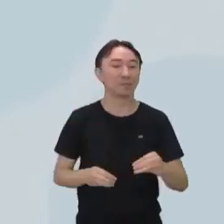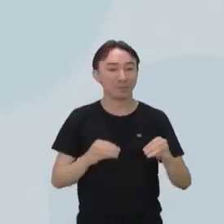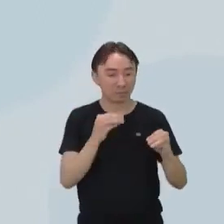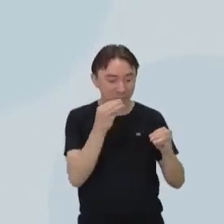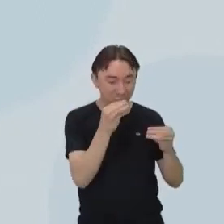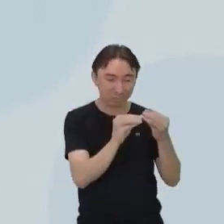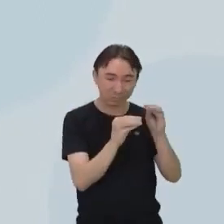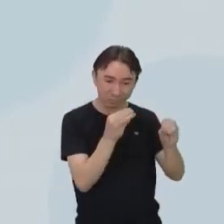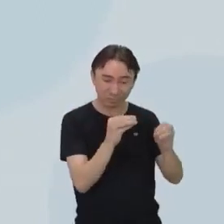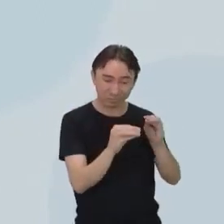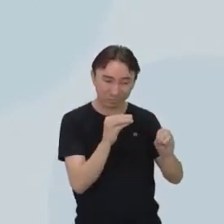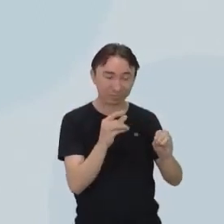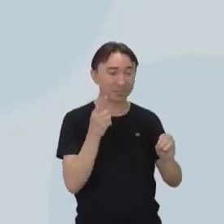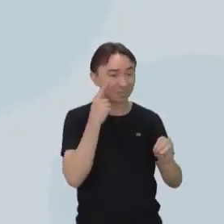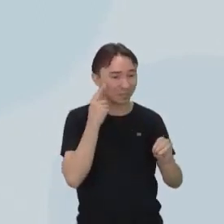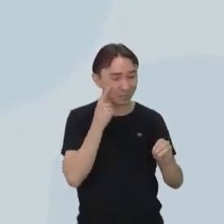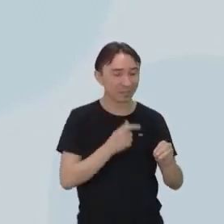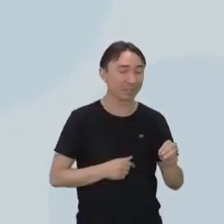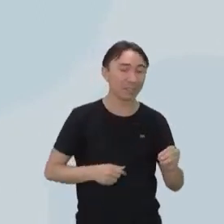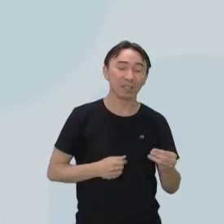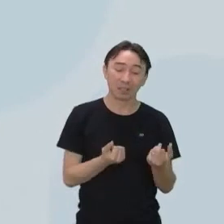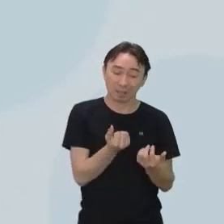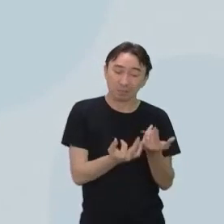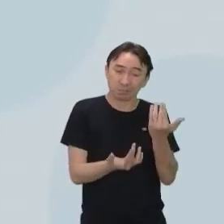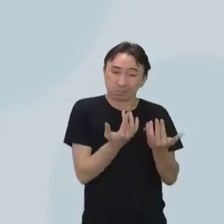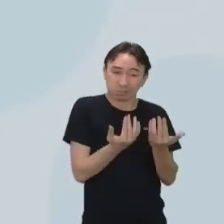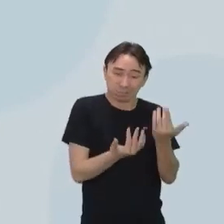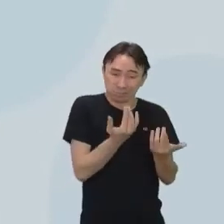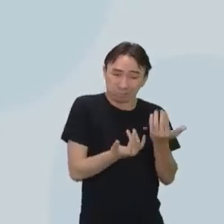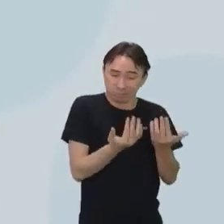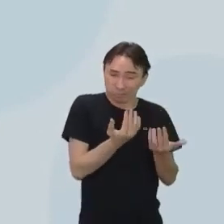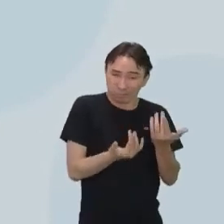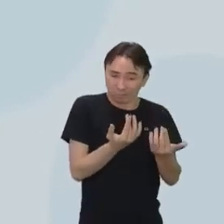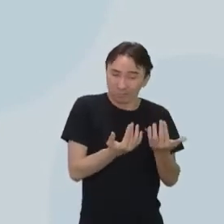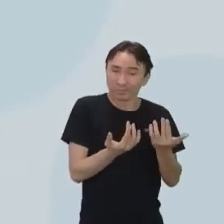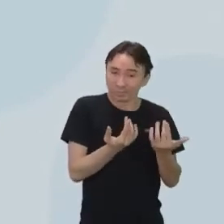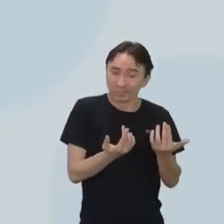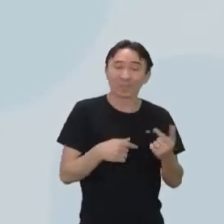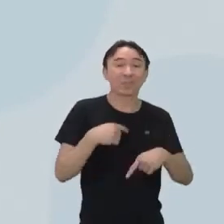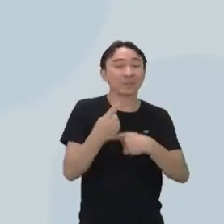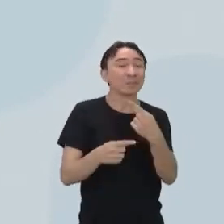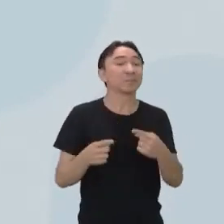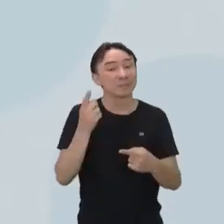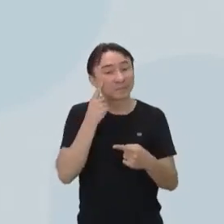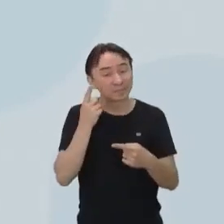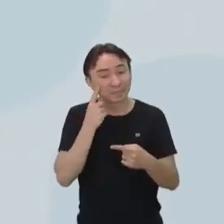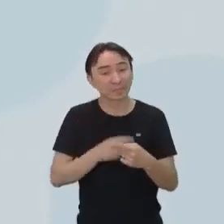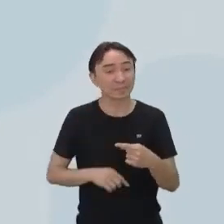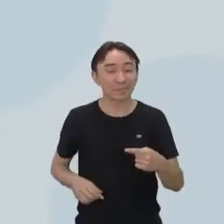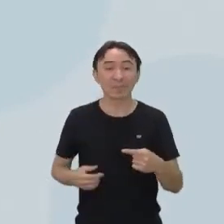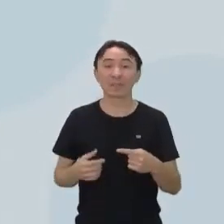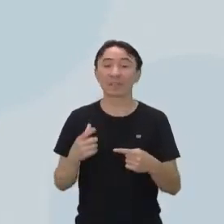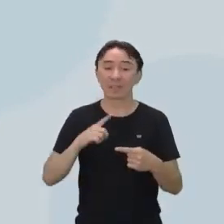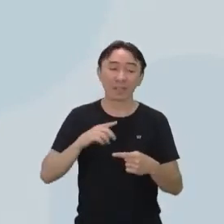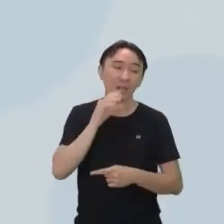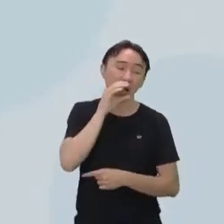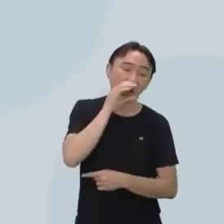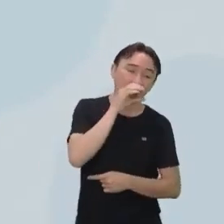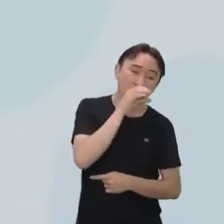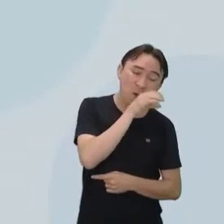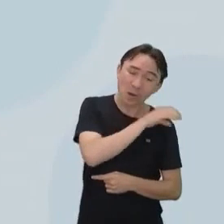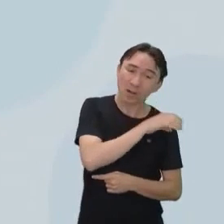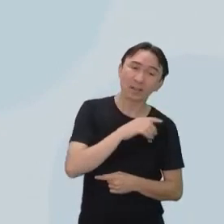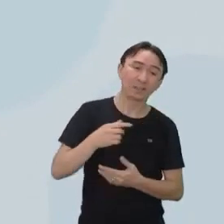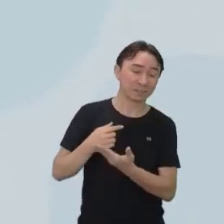logicamente, em contato com o ar, aí gera o processo da combustão, que vai liberar energia para a queima do calcário. E nesse